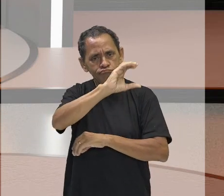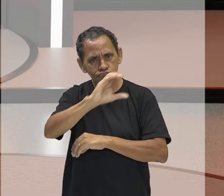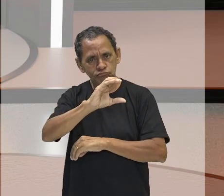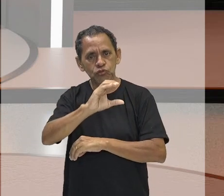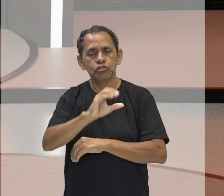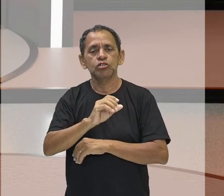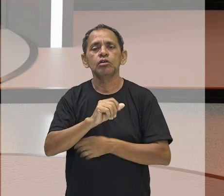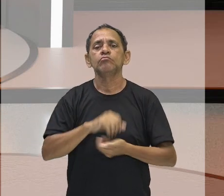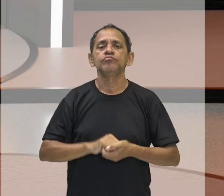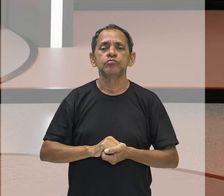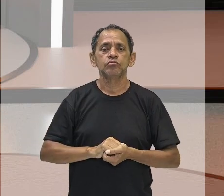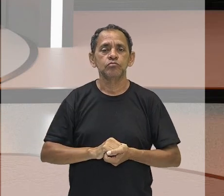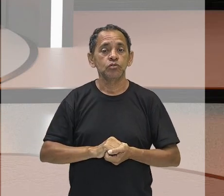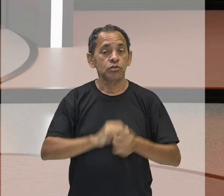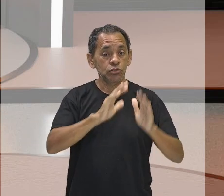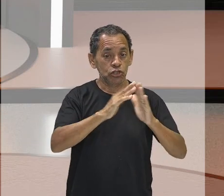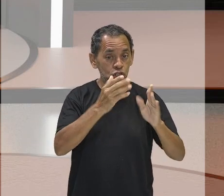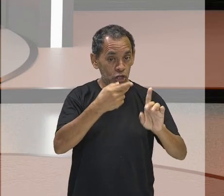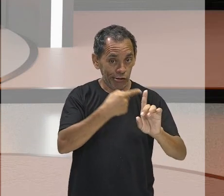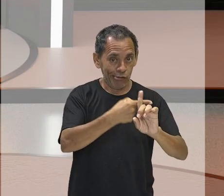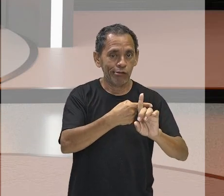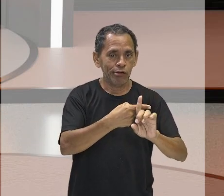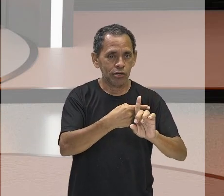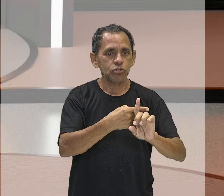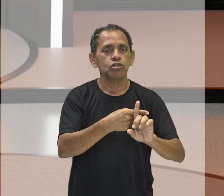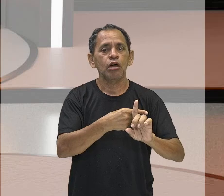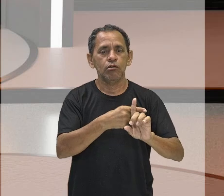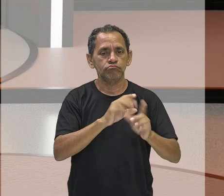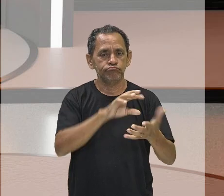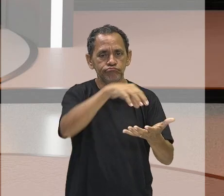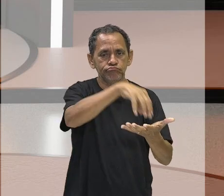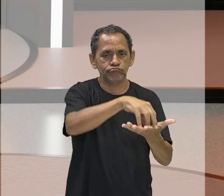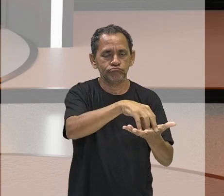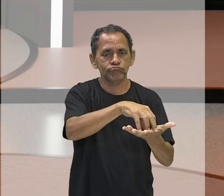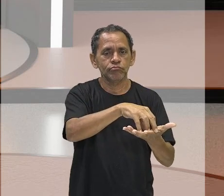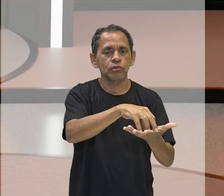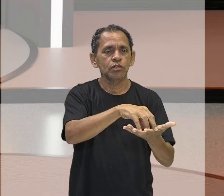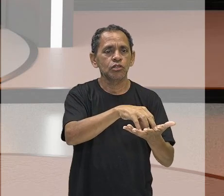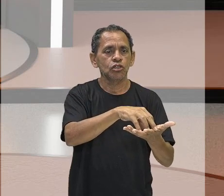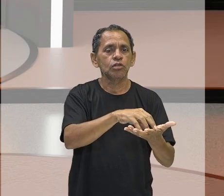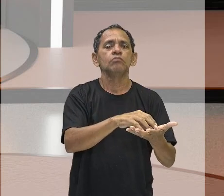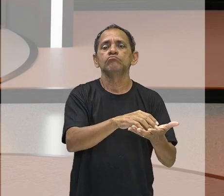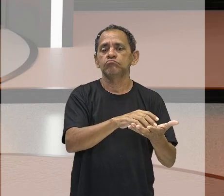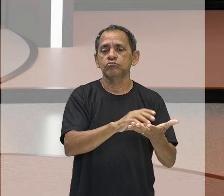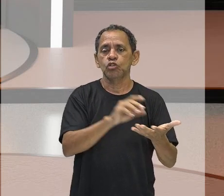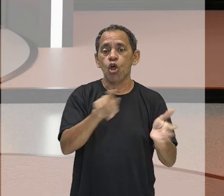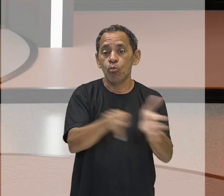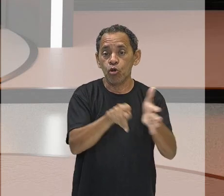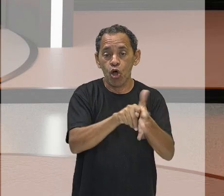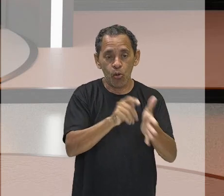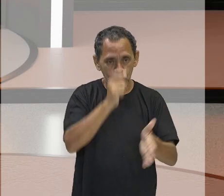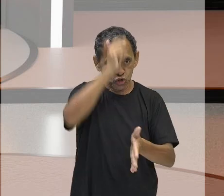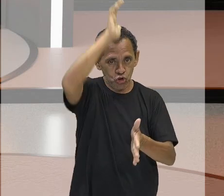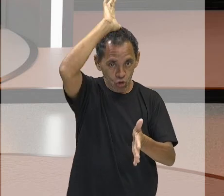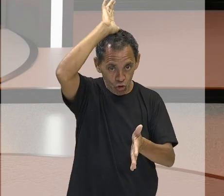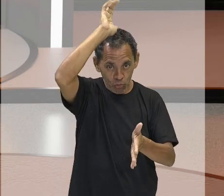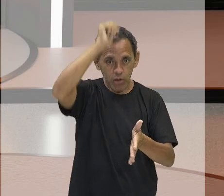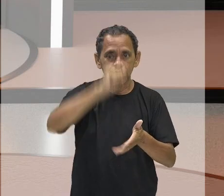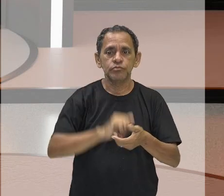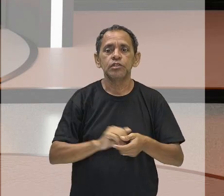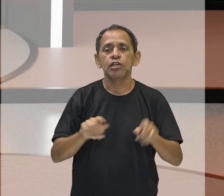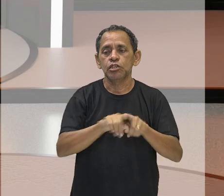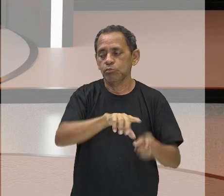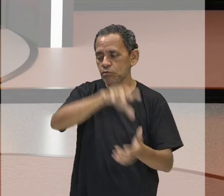Igreja Católica Apostólica Romana, tá, gente? Com sede em Roma, e Igreja Cristã Ortodoxa,